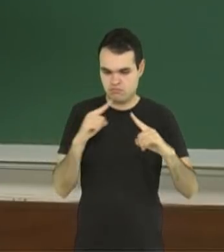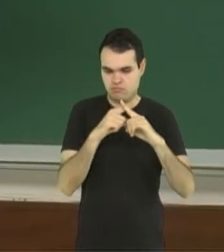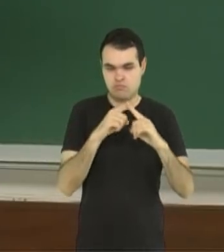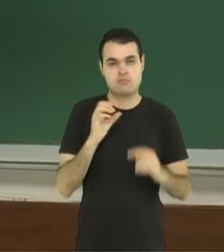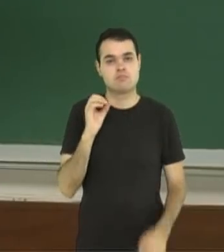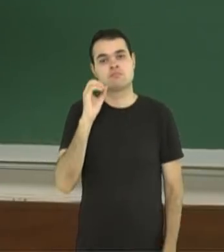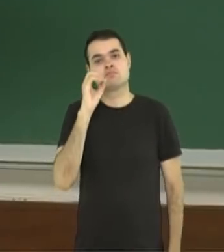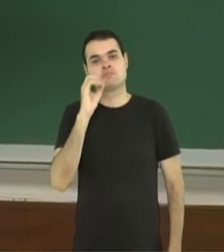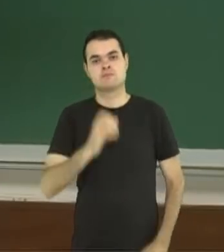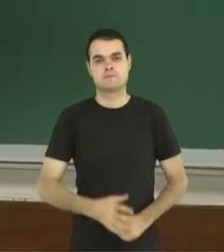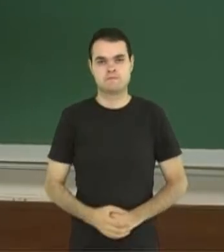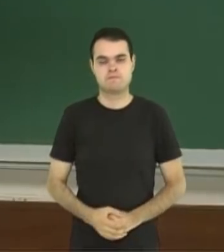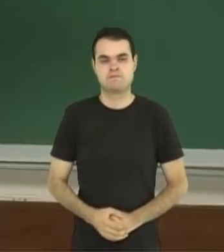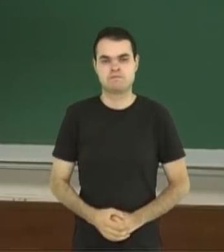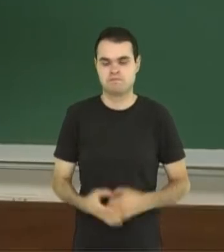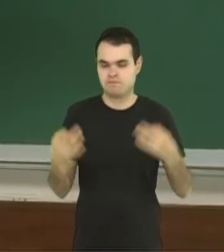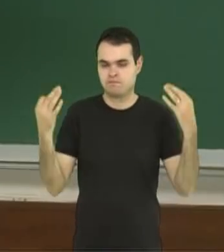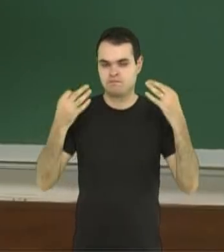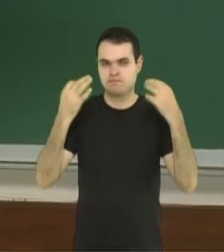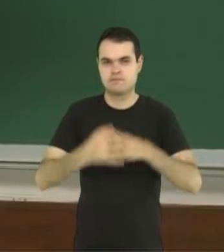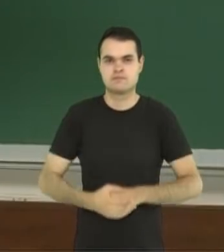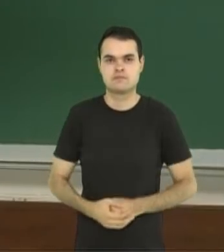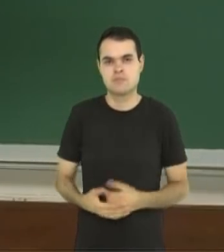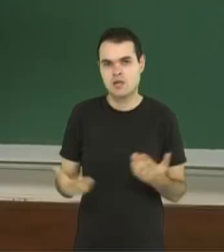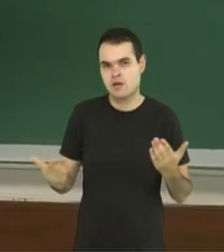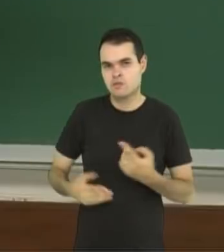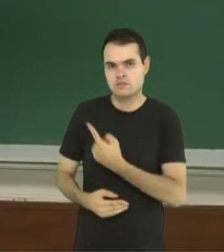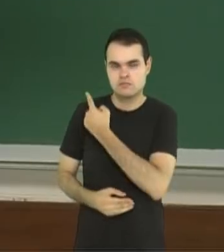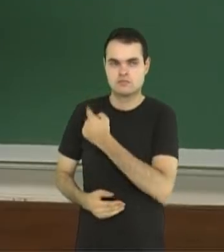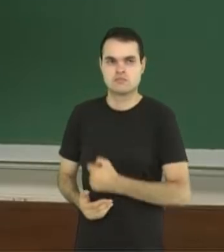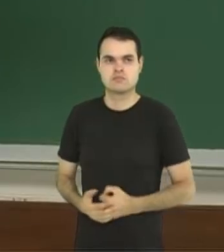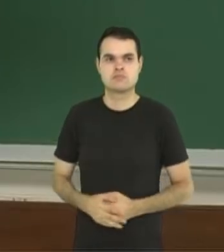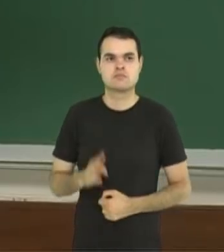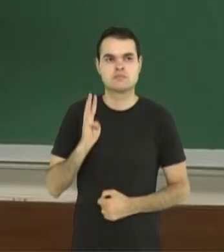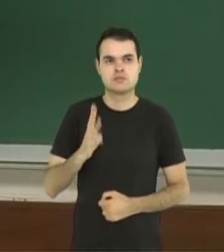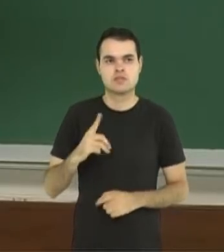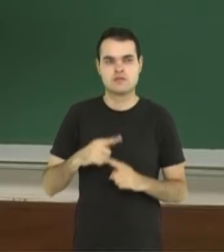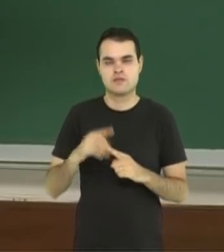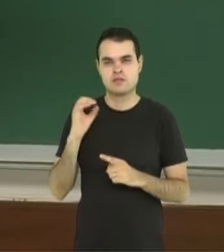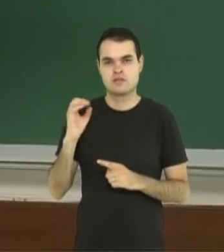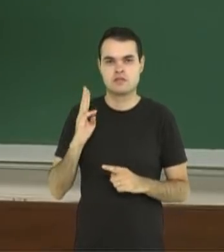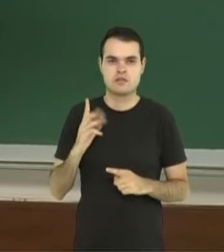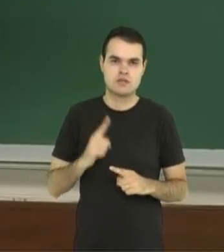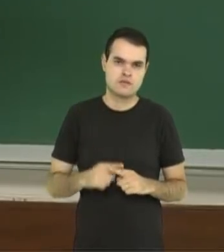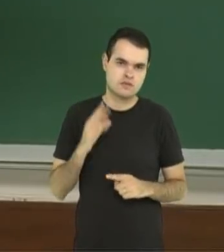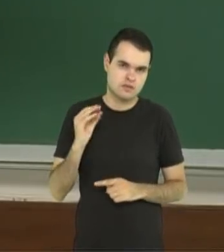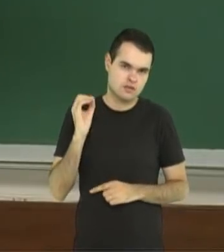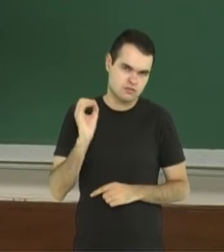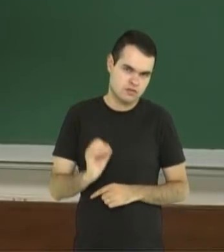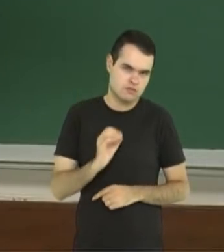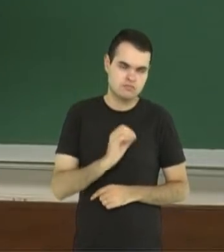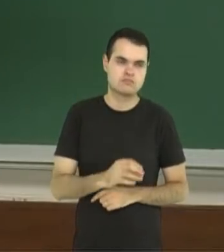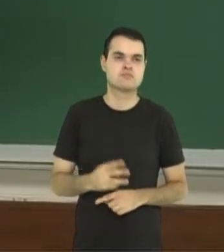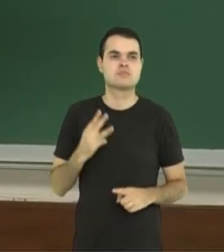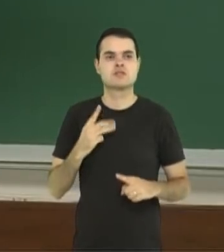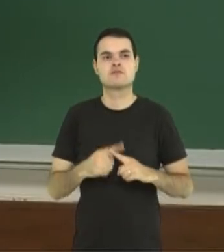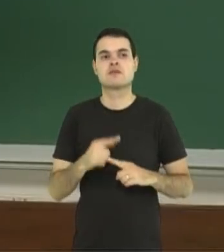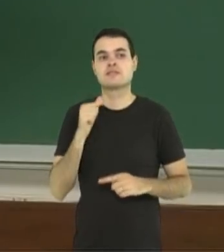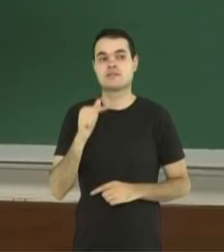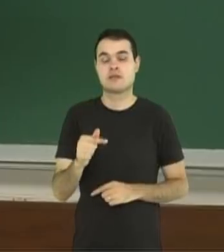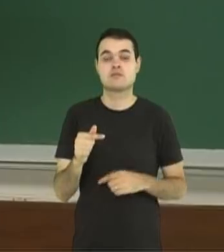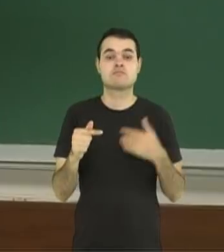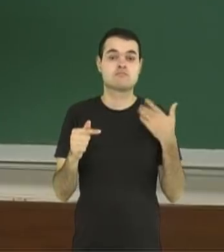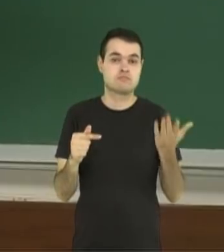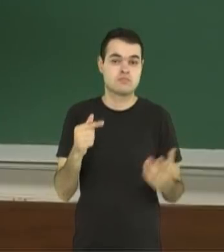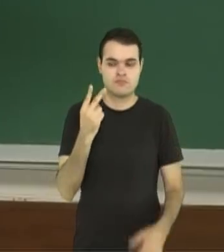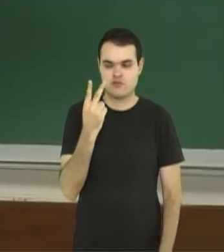zero é zero. Perfeito. E agora, vamos lá. 3 vezes 0, 0. 3 vezes 0, 0. 3 vezes